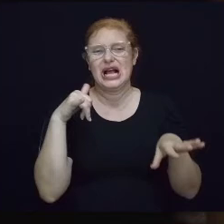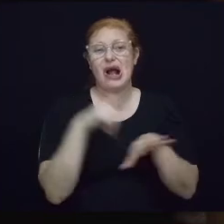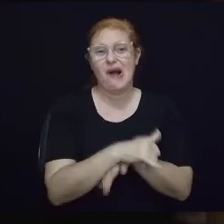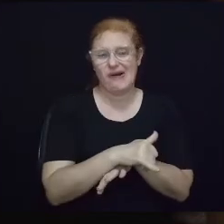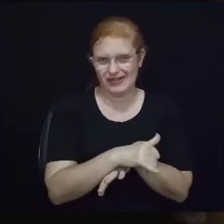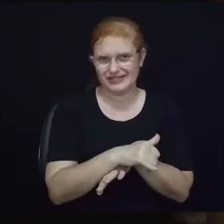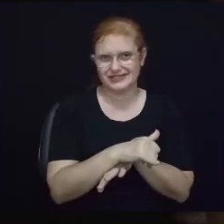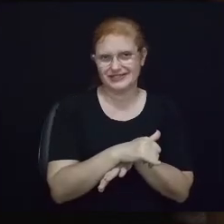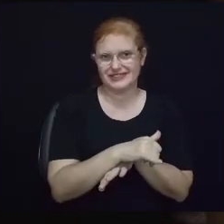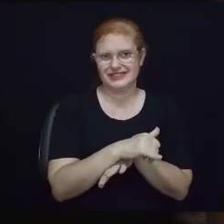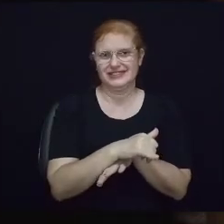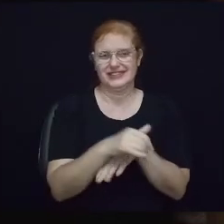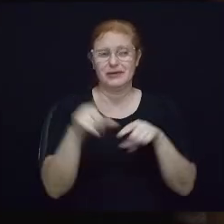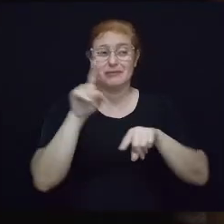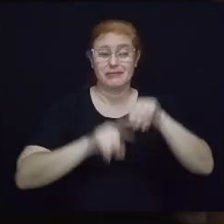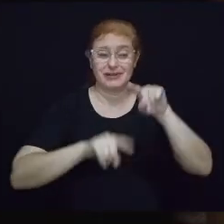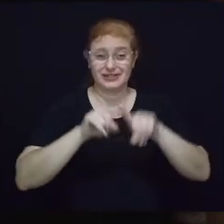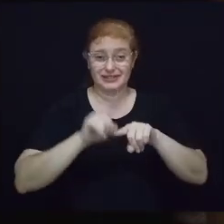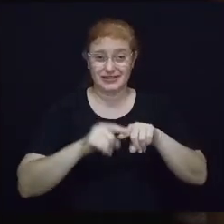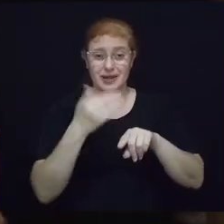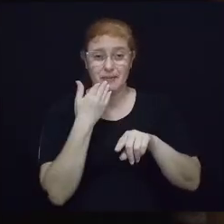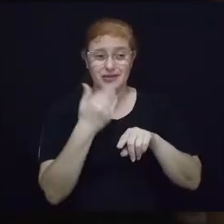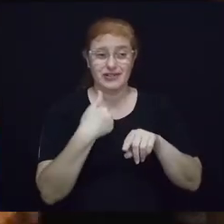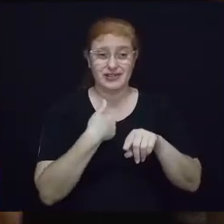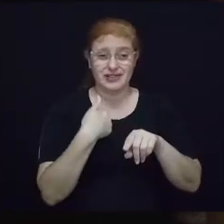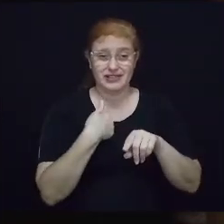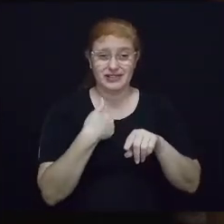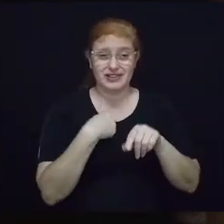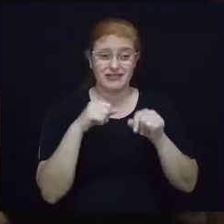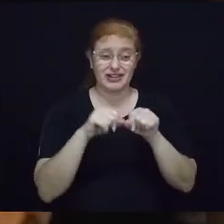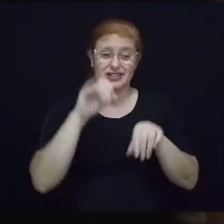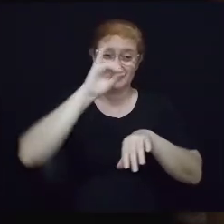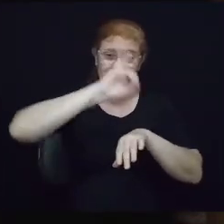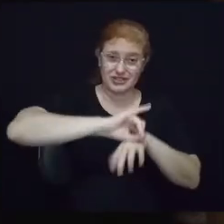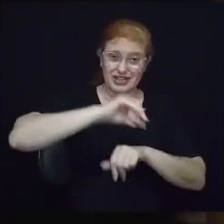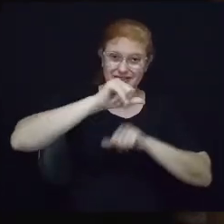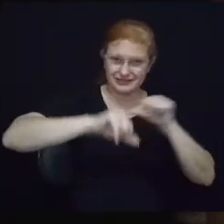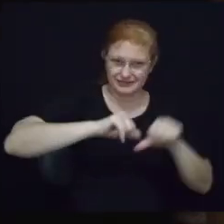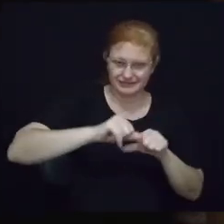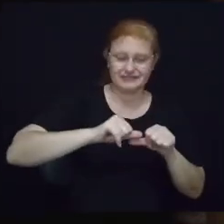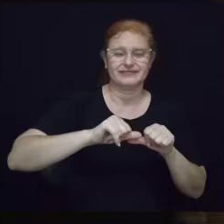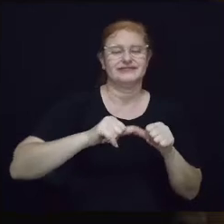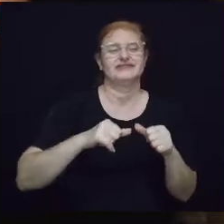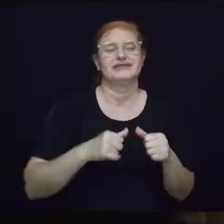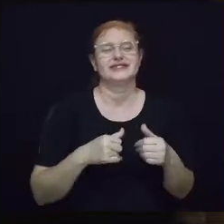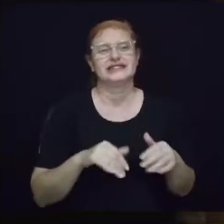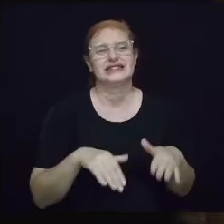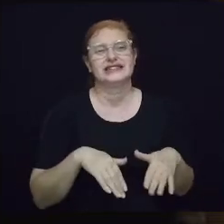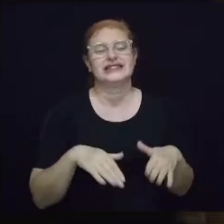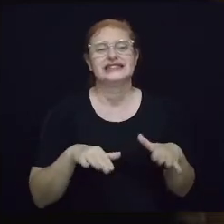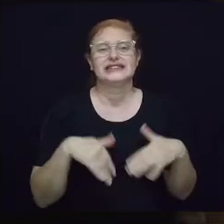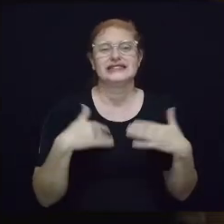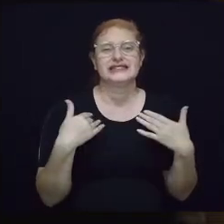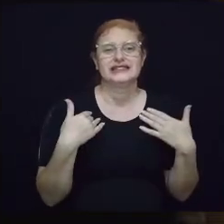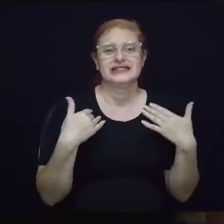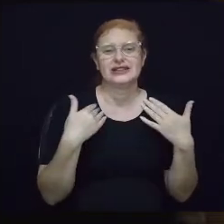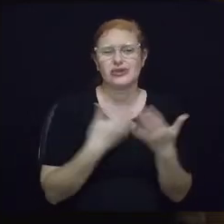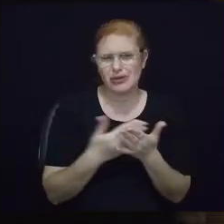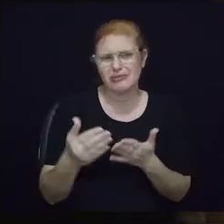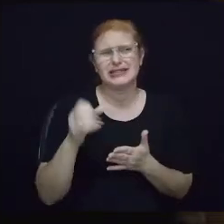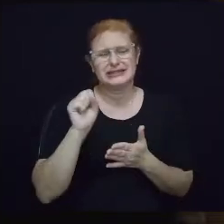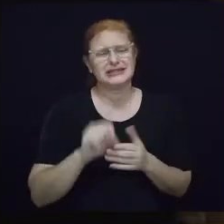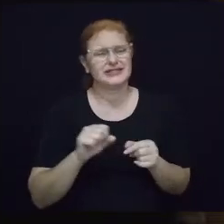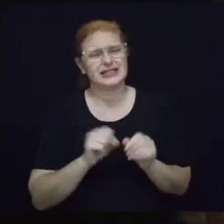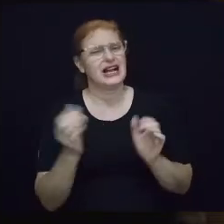No início realmente tinha muito desse imprevisto e acabava sendo incorporado à peça final, assim, né? Mas